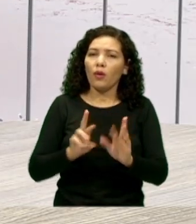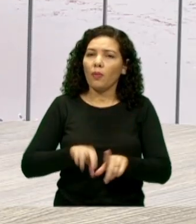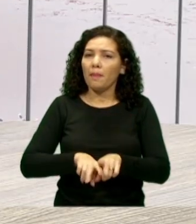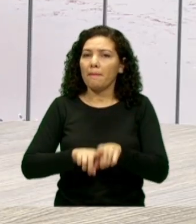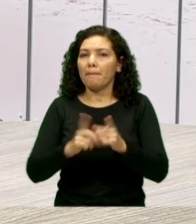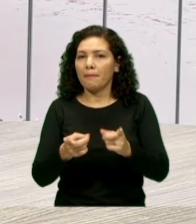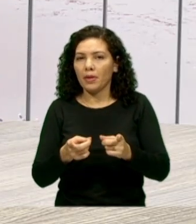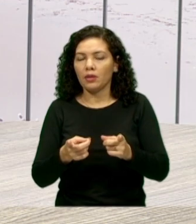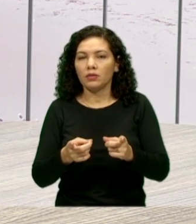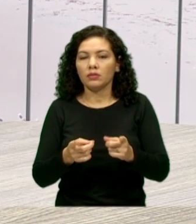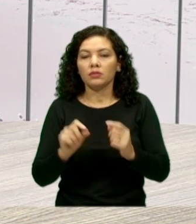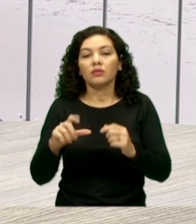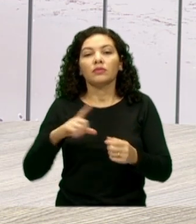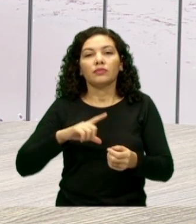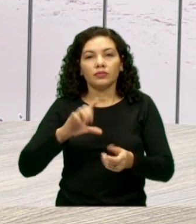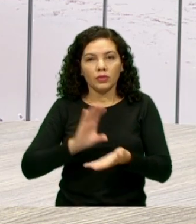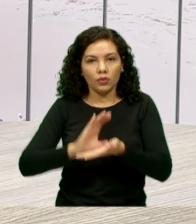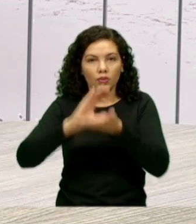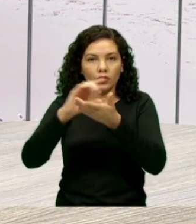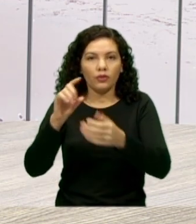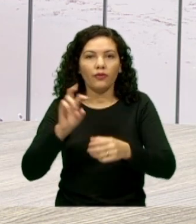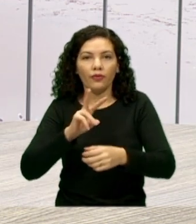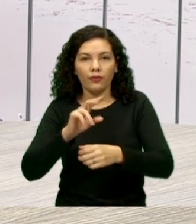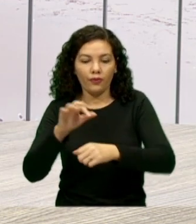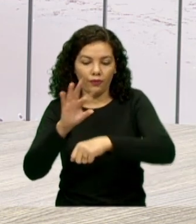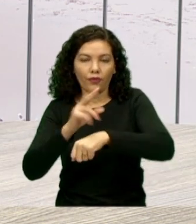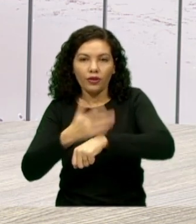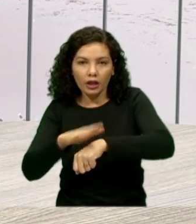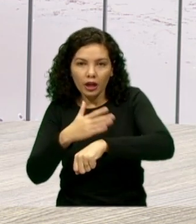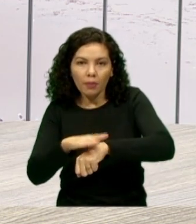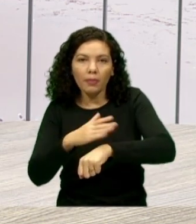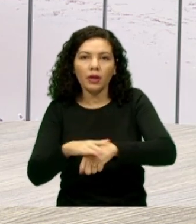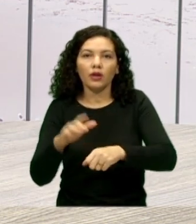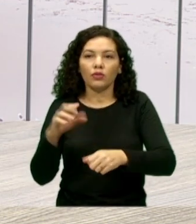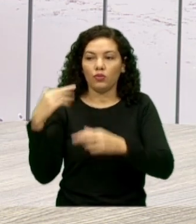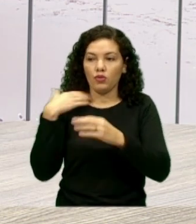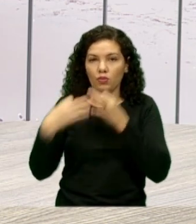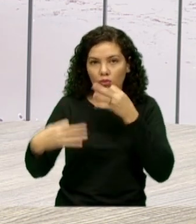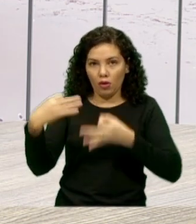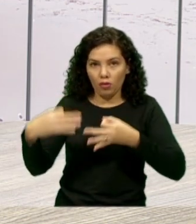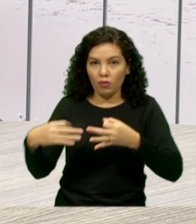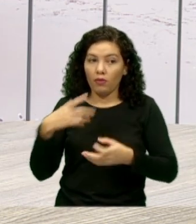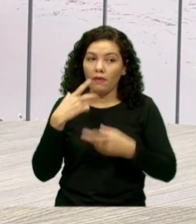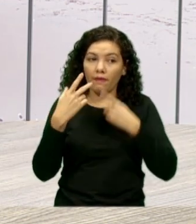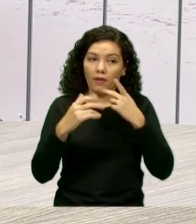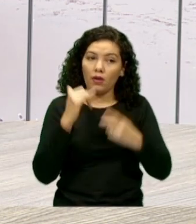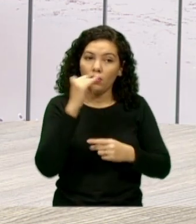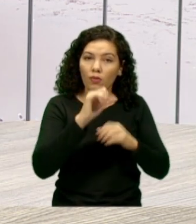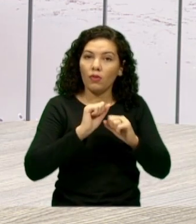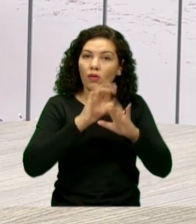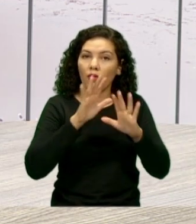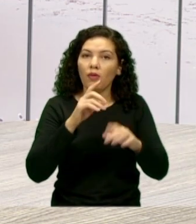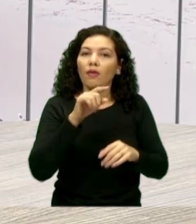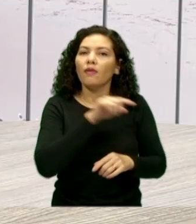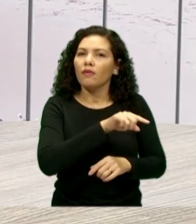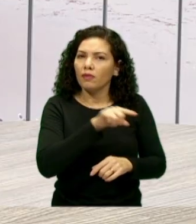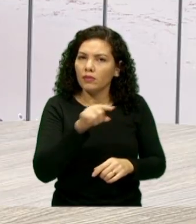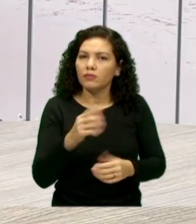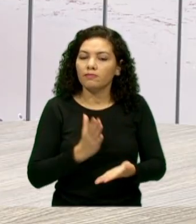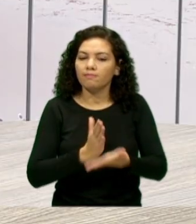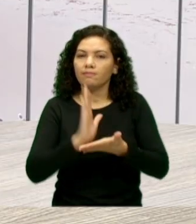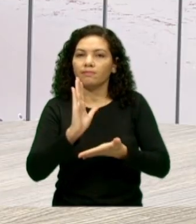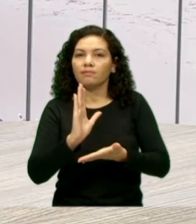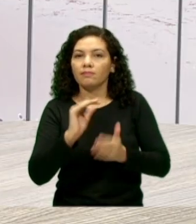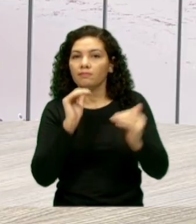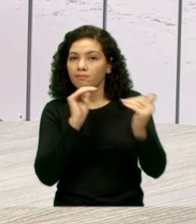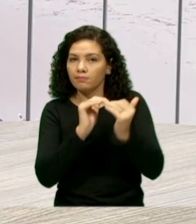foram os conselheiros num treinamento no Tribunal de Contas, o Tribunal de Contas disse bem claro para eles: olha, ou vocês